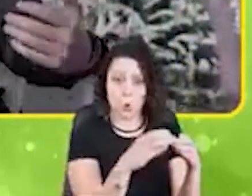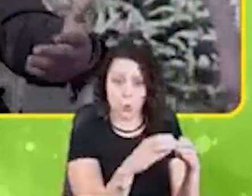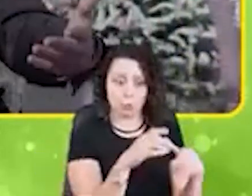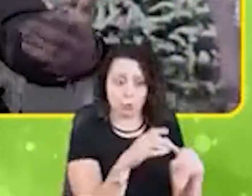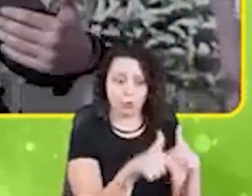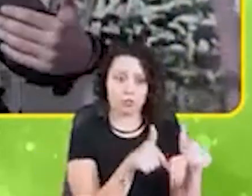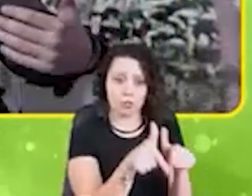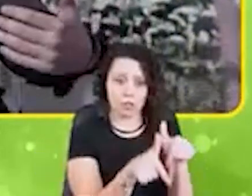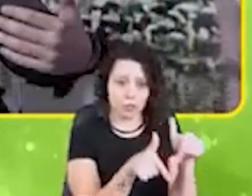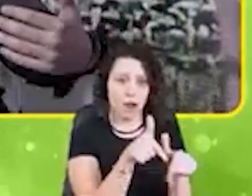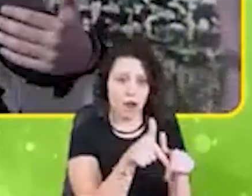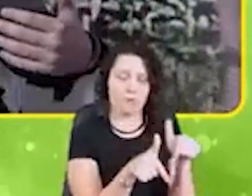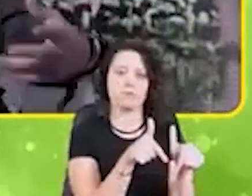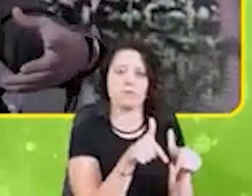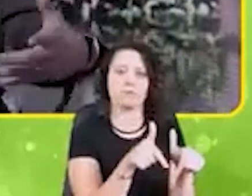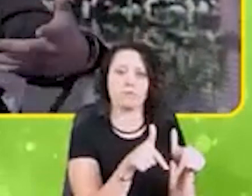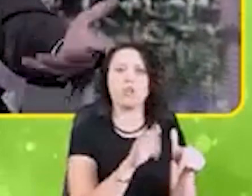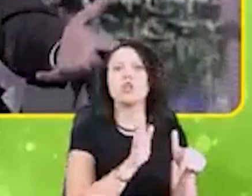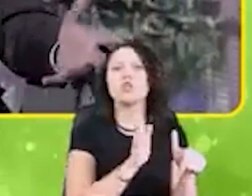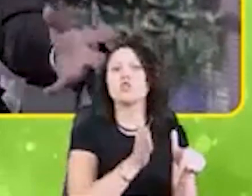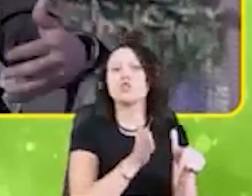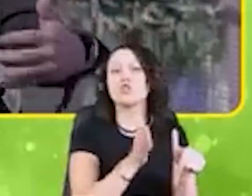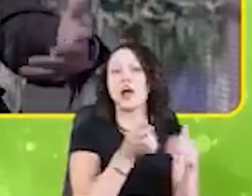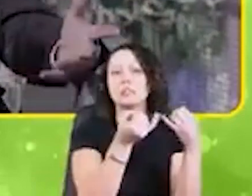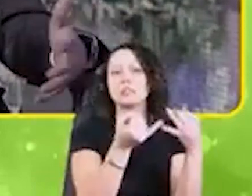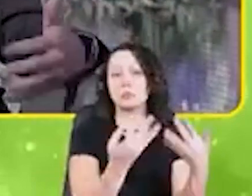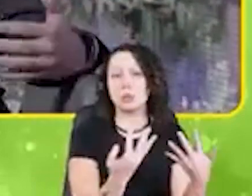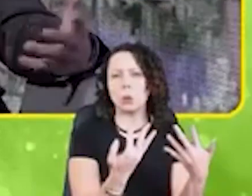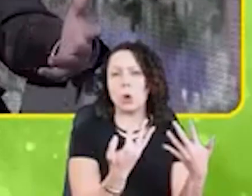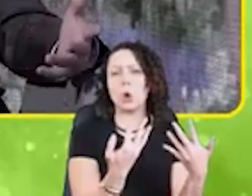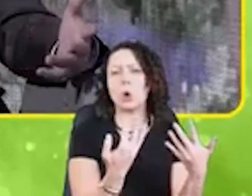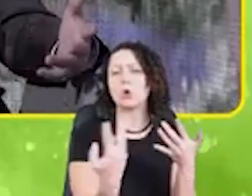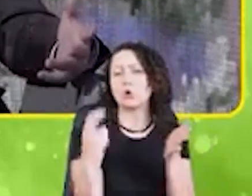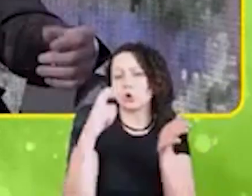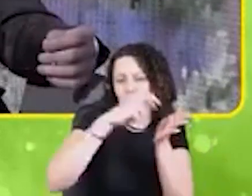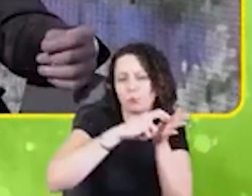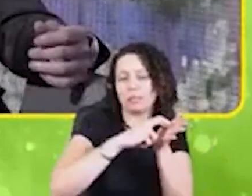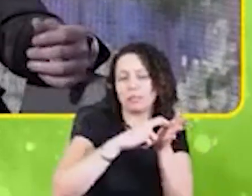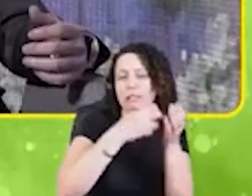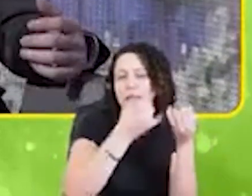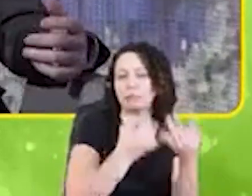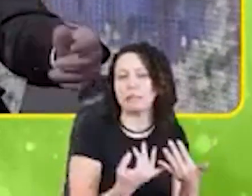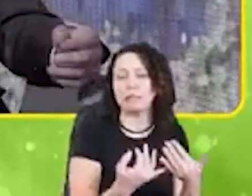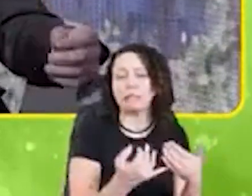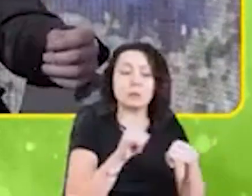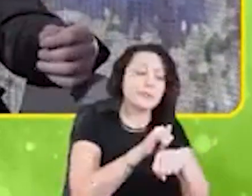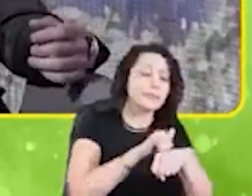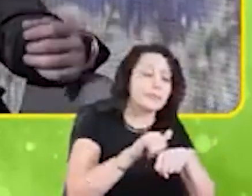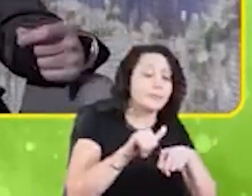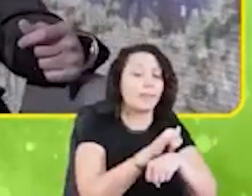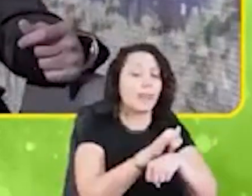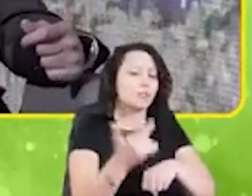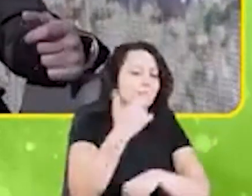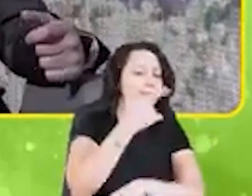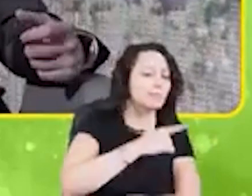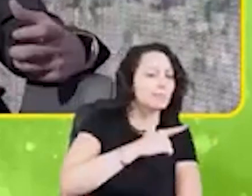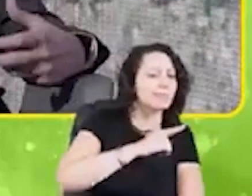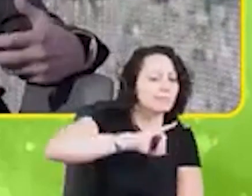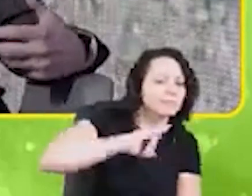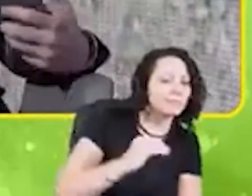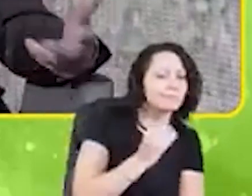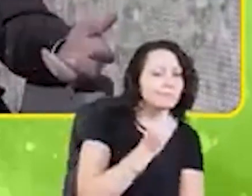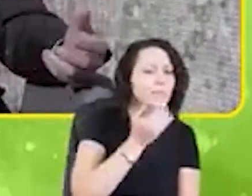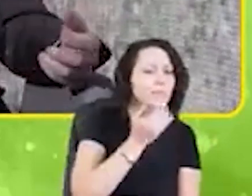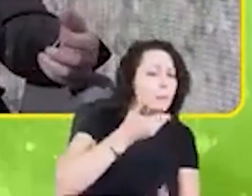trabalho sobre o qual nós tivemos hoje aqui no painel discutindo as alternativas as reflexões para oportunidade de melhoria o e